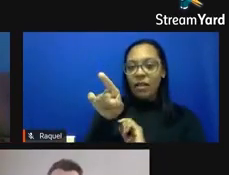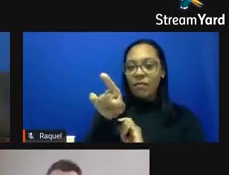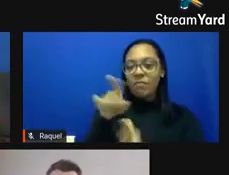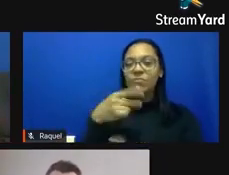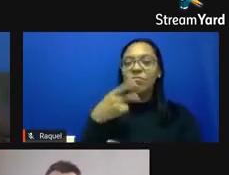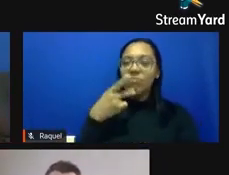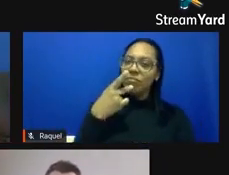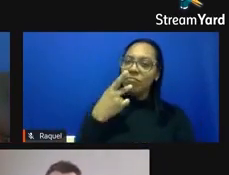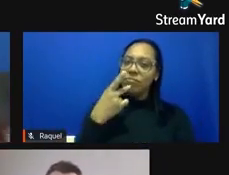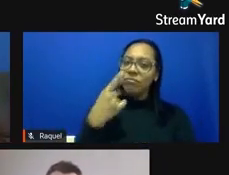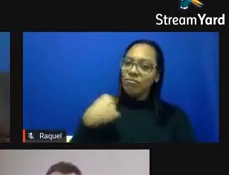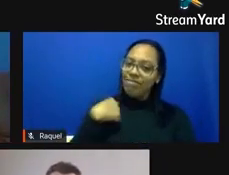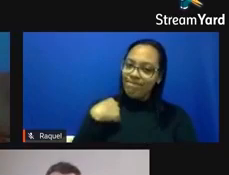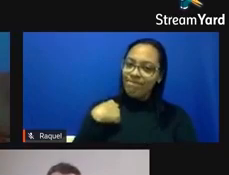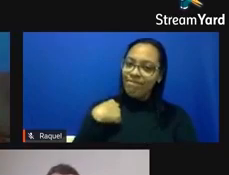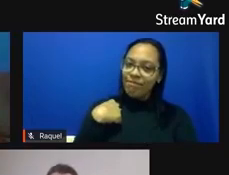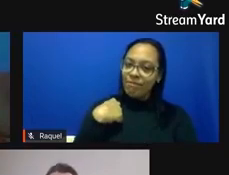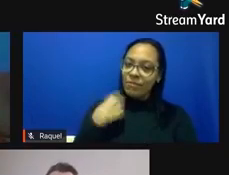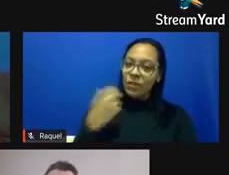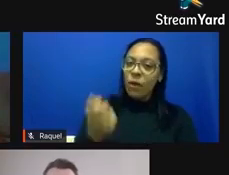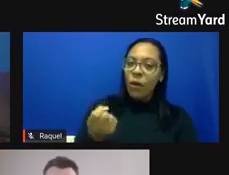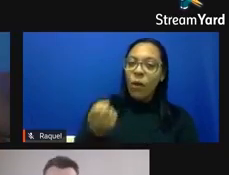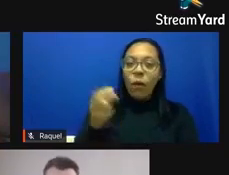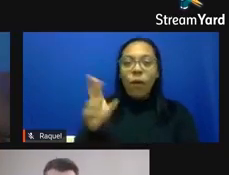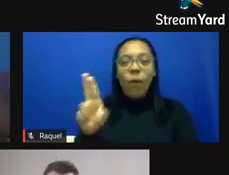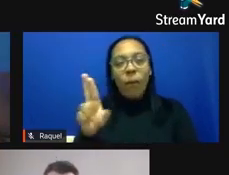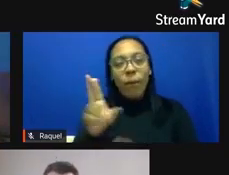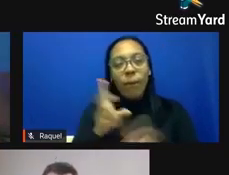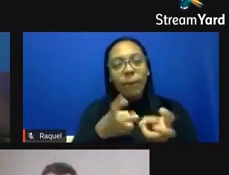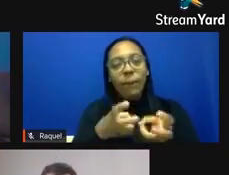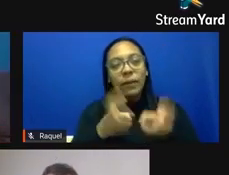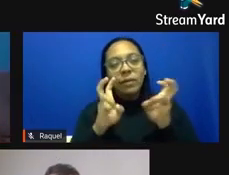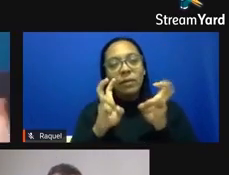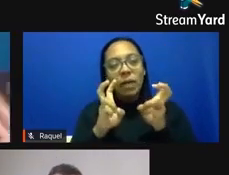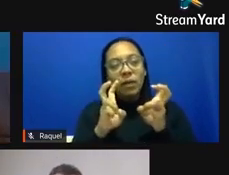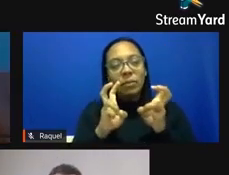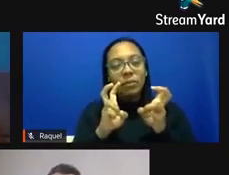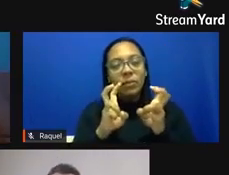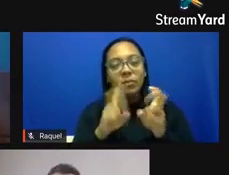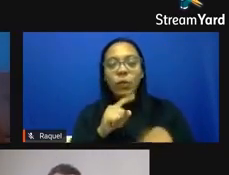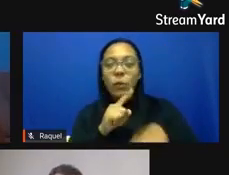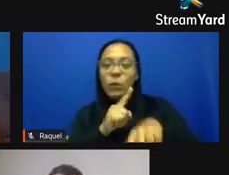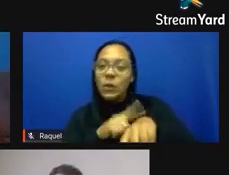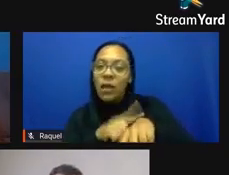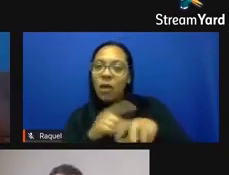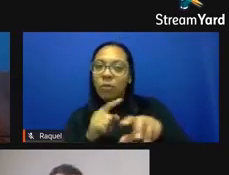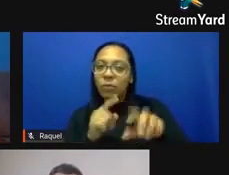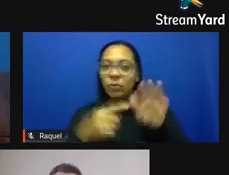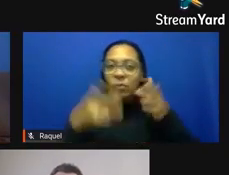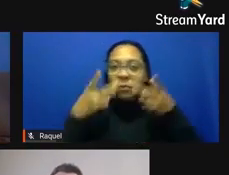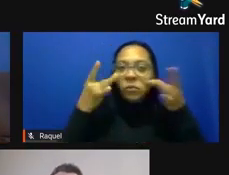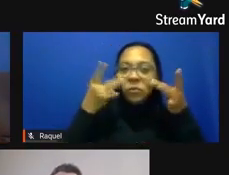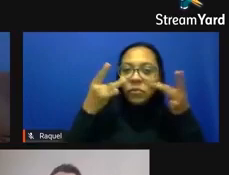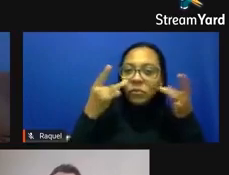identifica ou percebe ali durante a apresentação ou durante